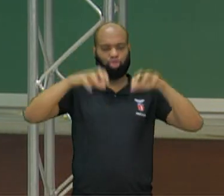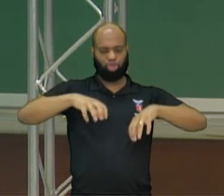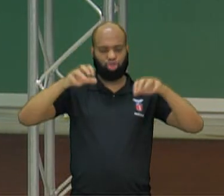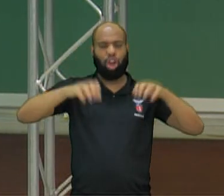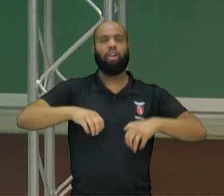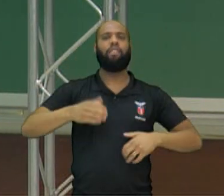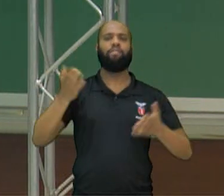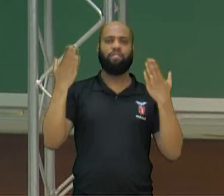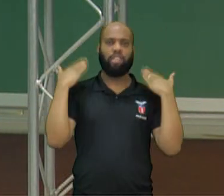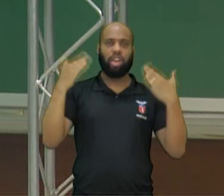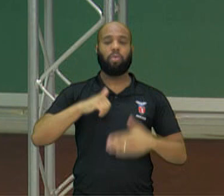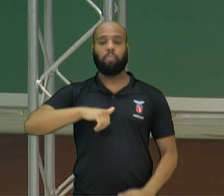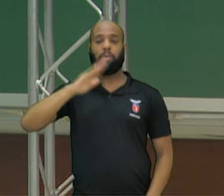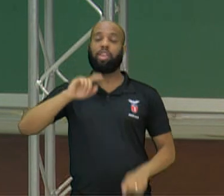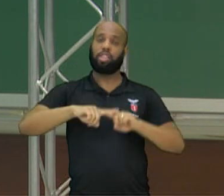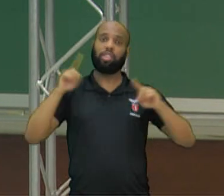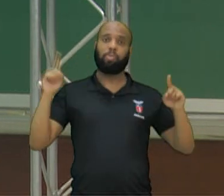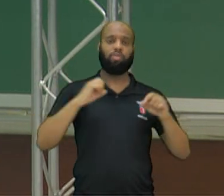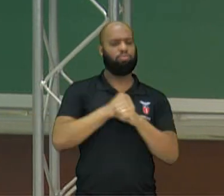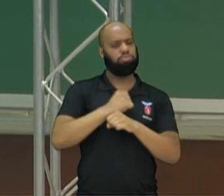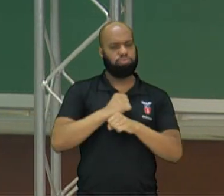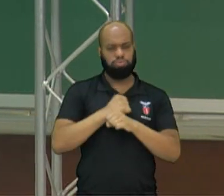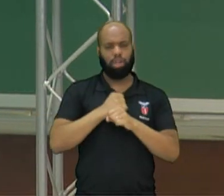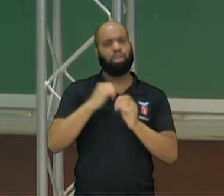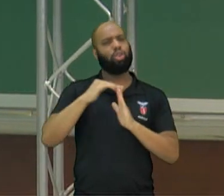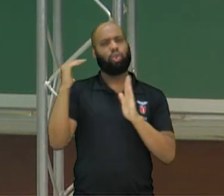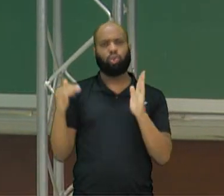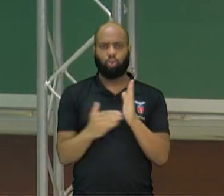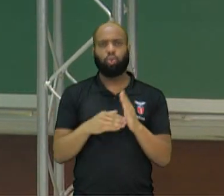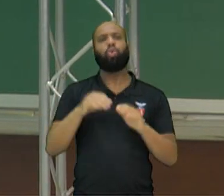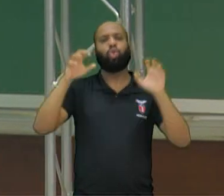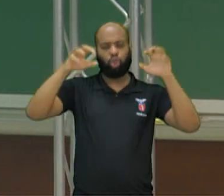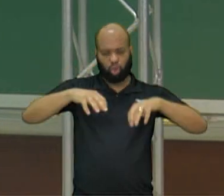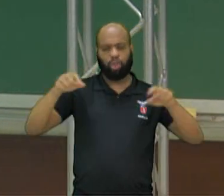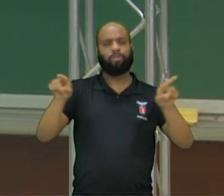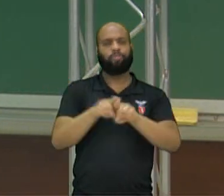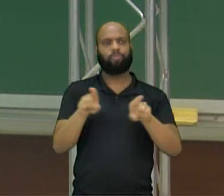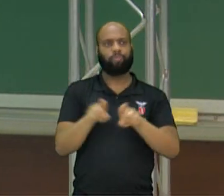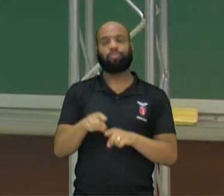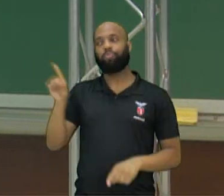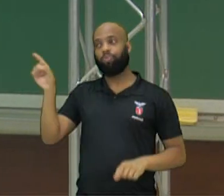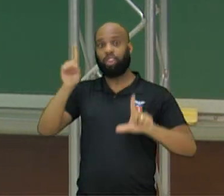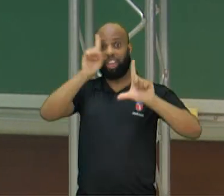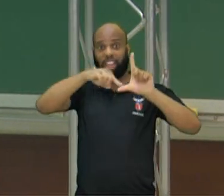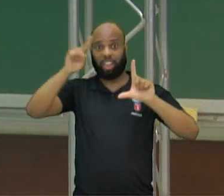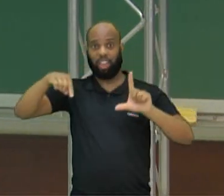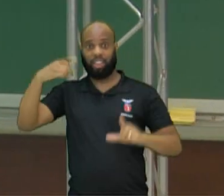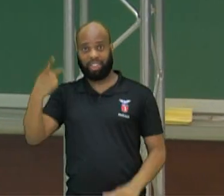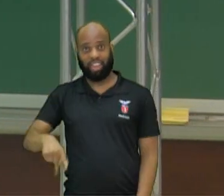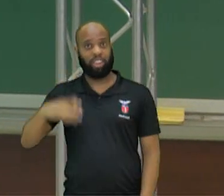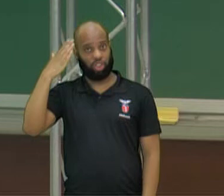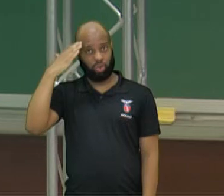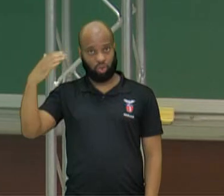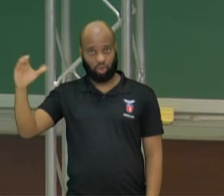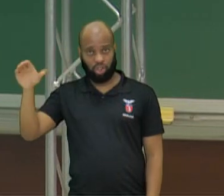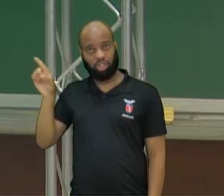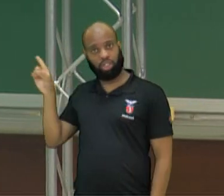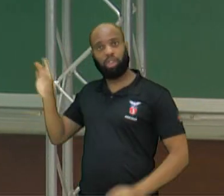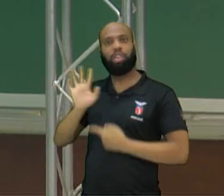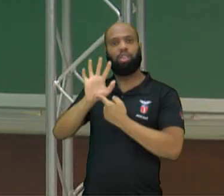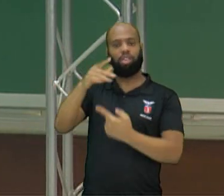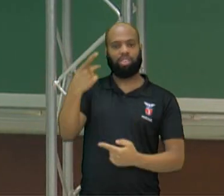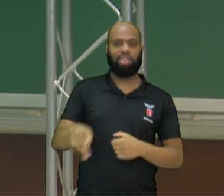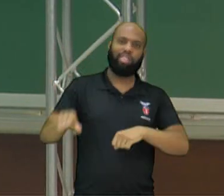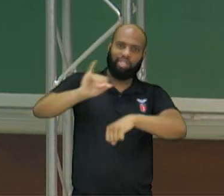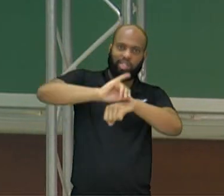mas nós temos chuva durante todo o período do ano. E aqui um climograma de Curitiba, capital do Paraná, que é